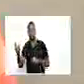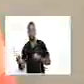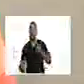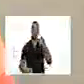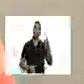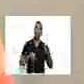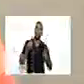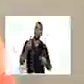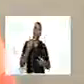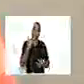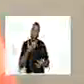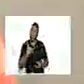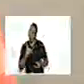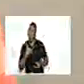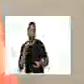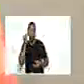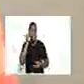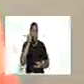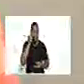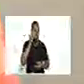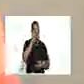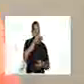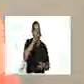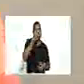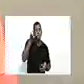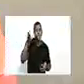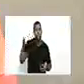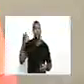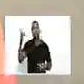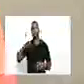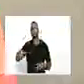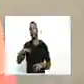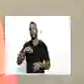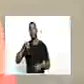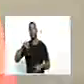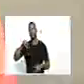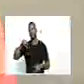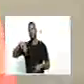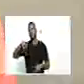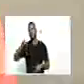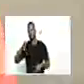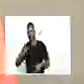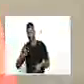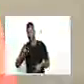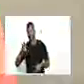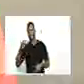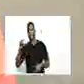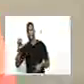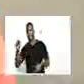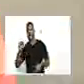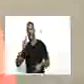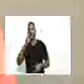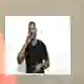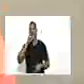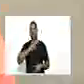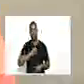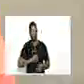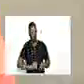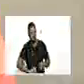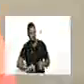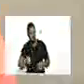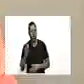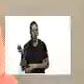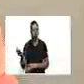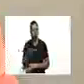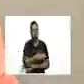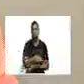vou conseguindo atender num ou outra e tem o pessoal lá da do nova Sosa também que é o o o pessoal da água esgoto que eles tem uma roçadeira lá